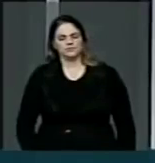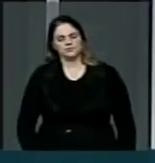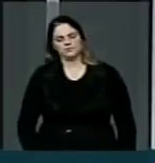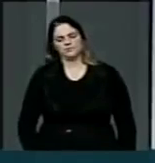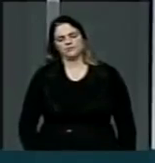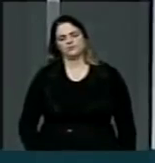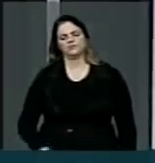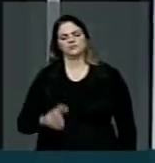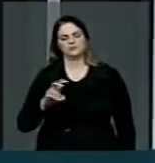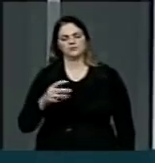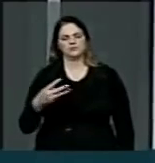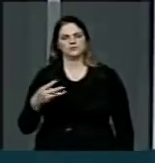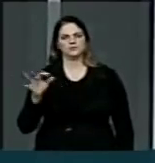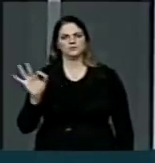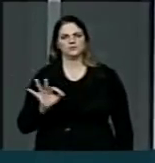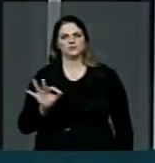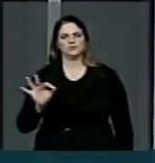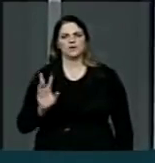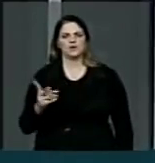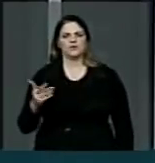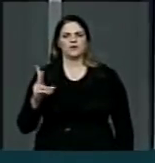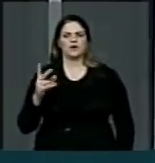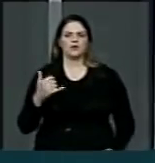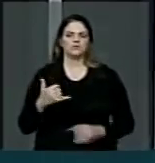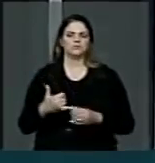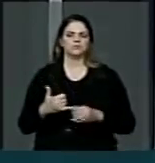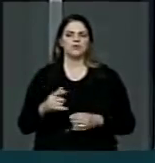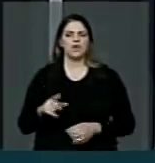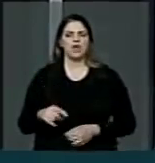53% do preço da gasolina é imposto.